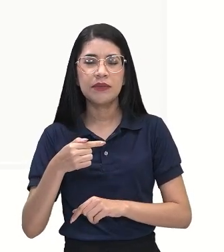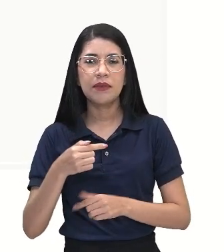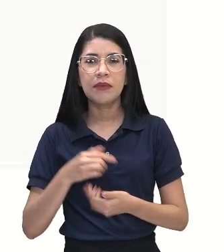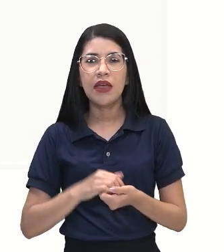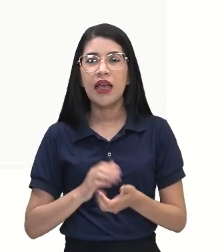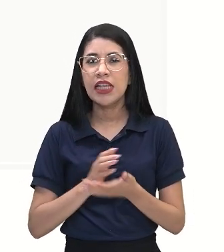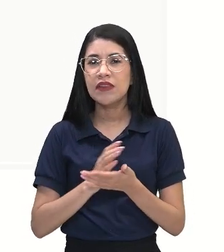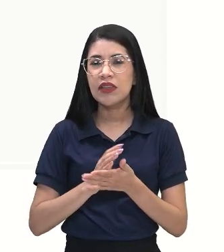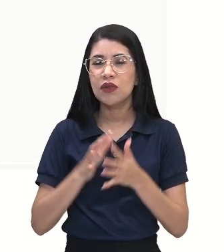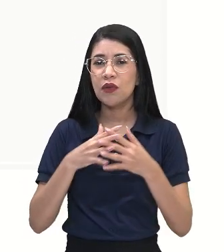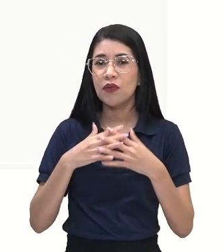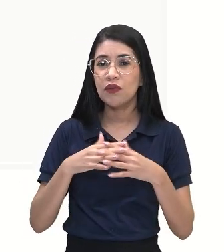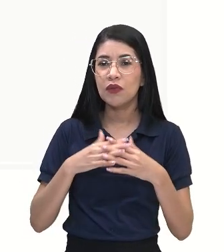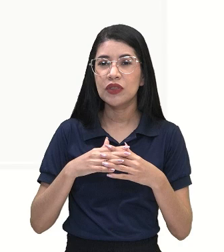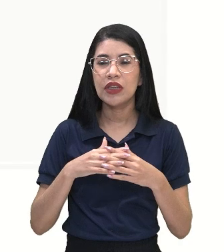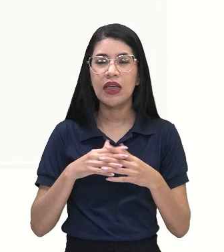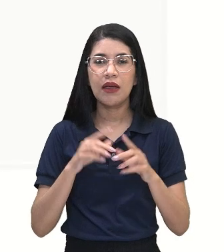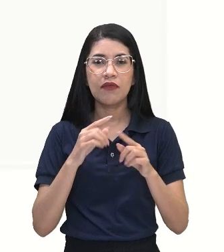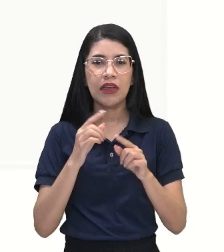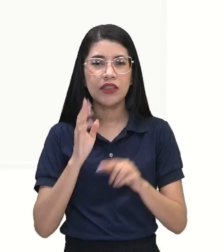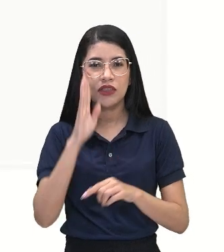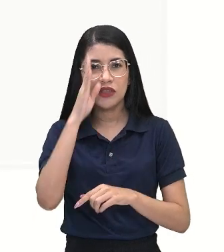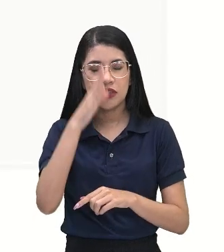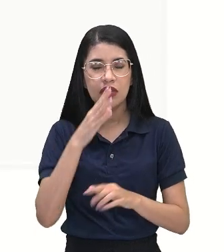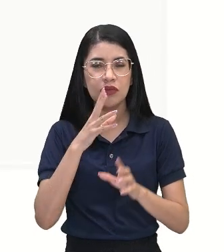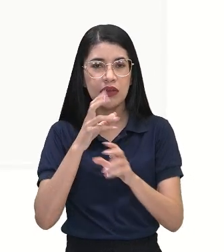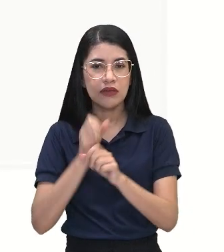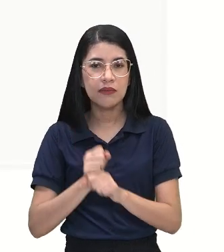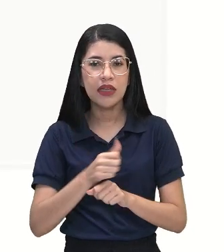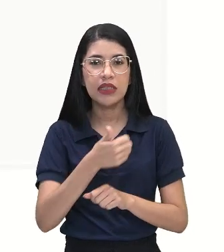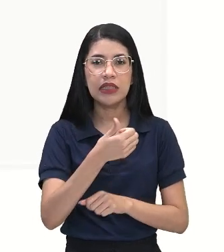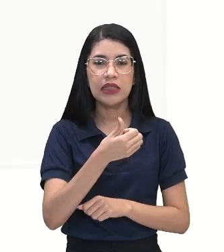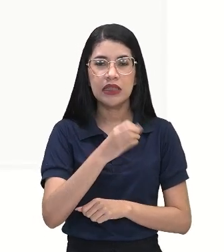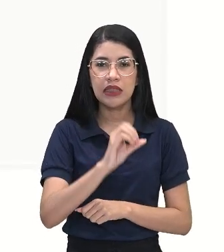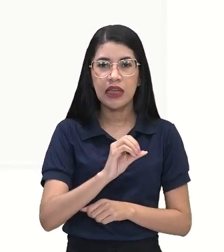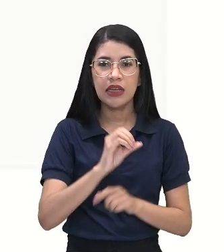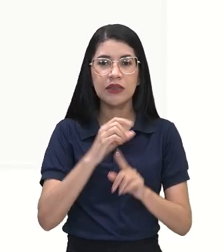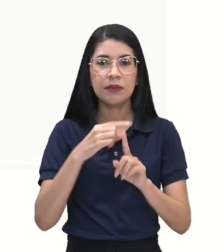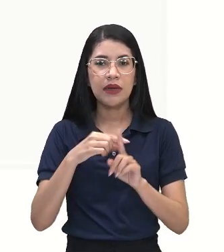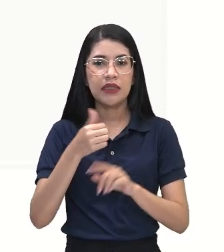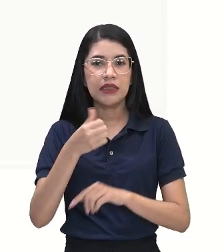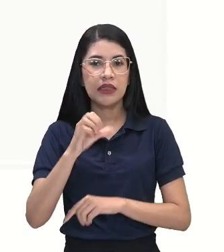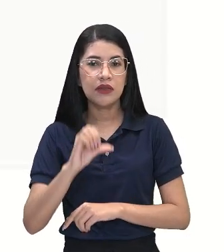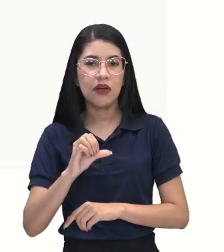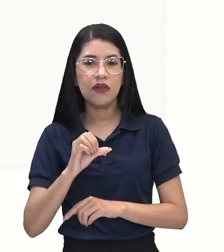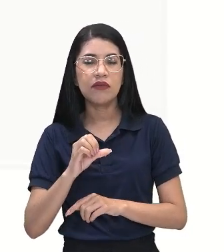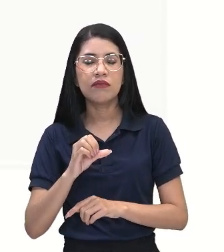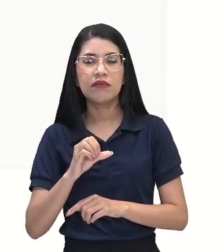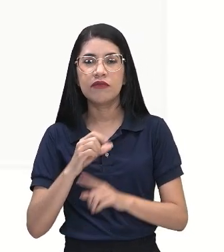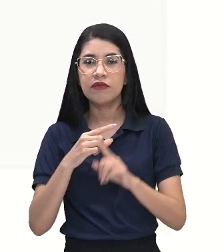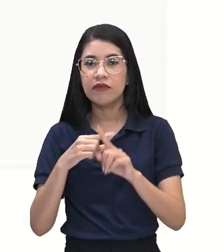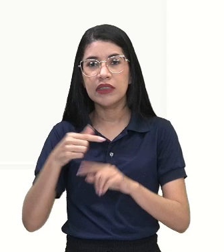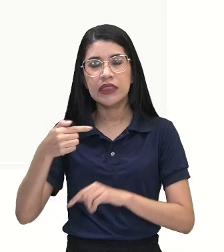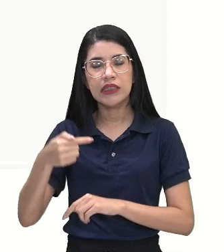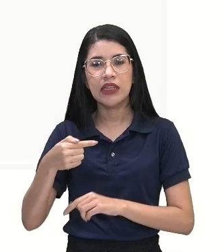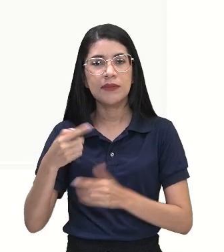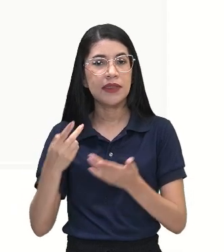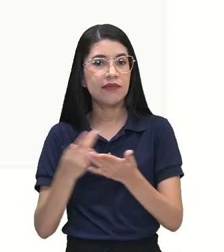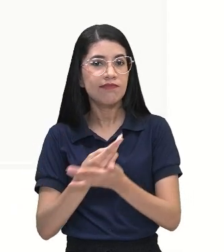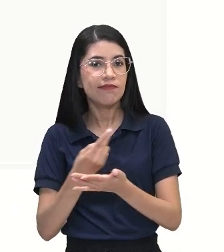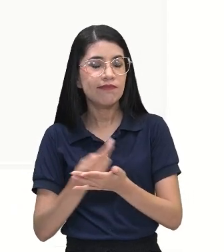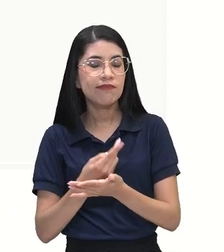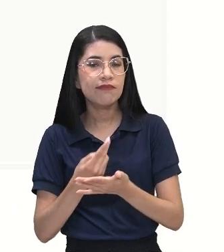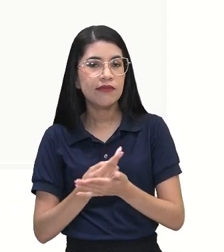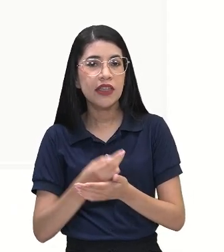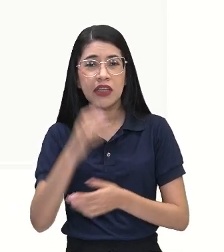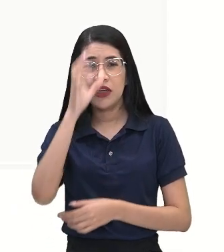Ó, 29 vezes 7 daria o resultado, não é? Só que a gente